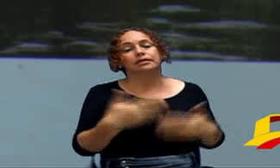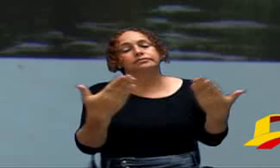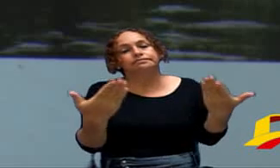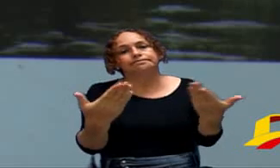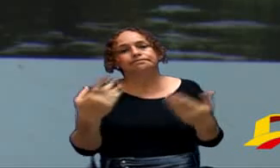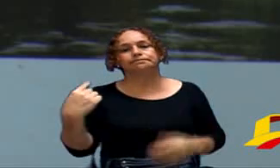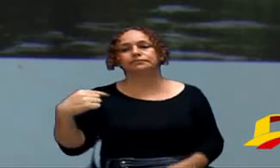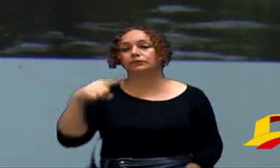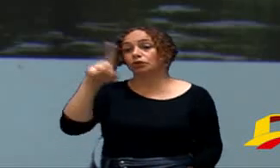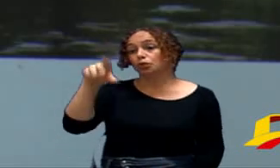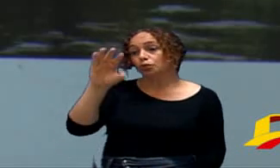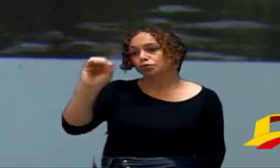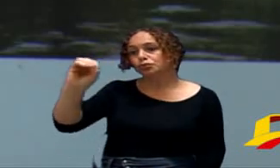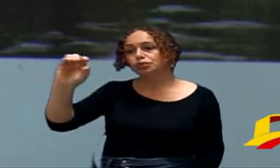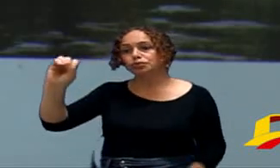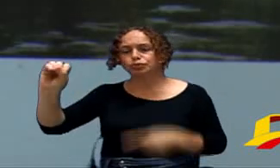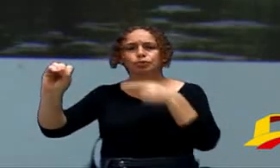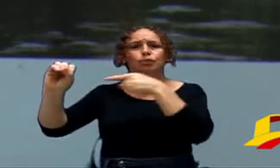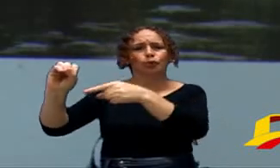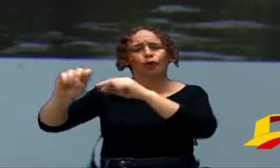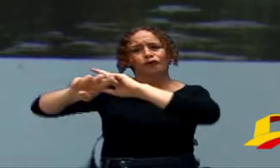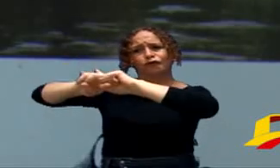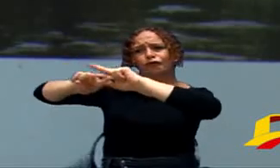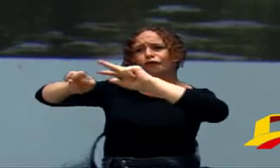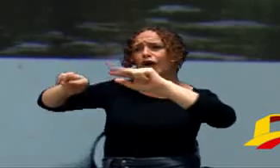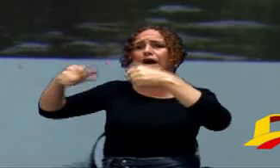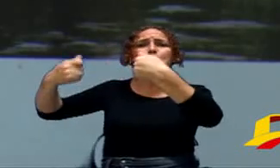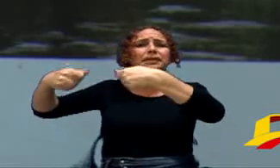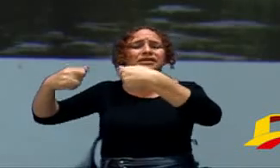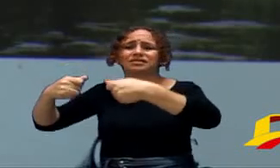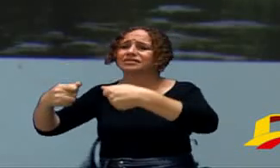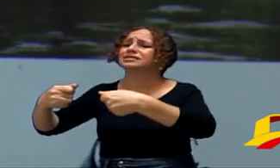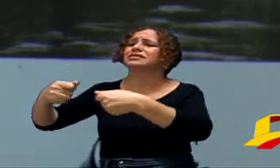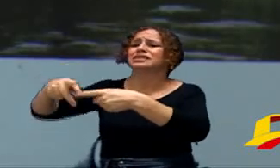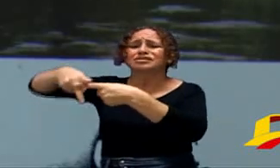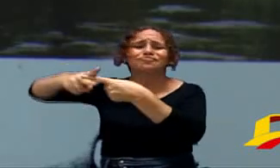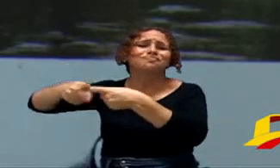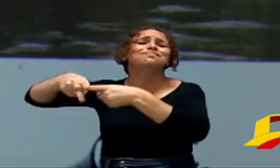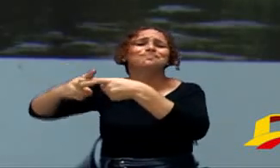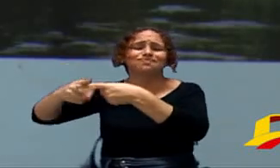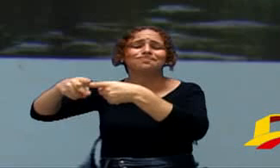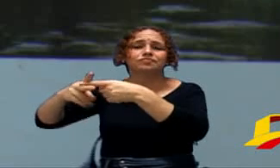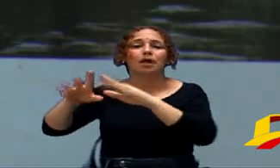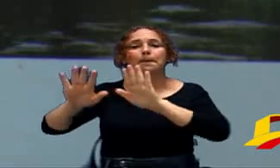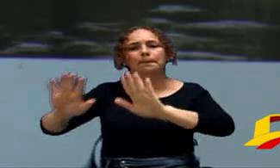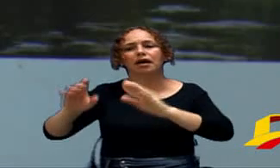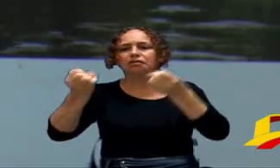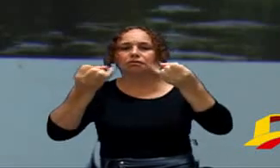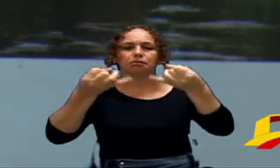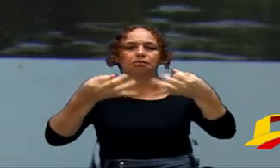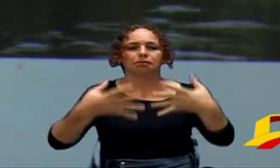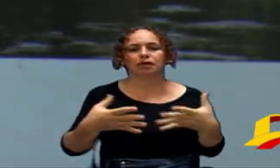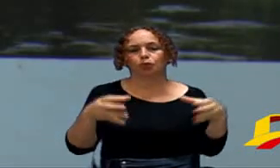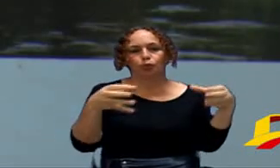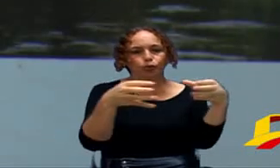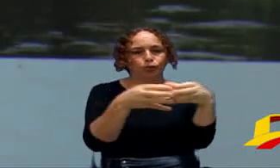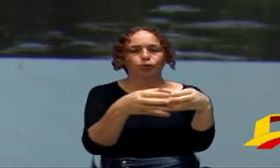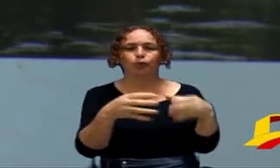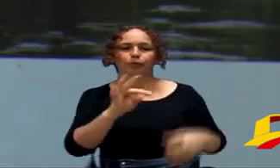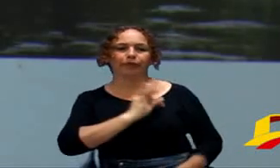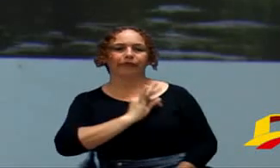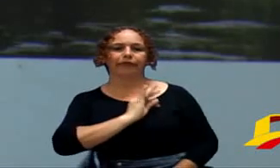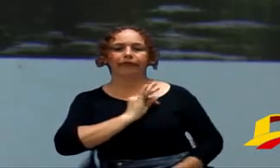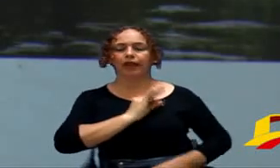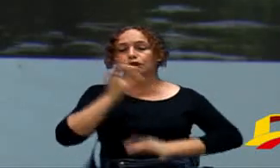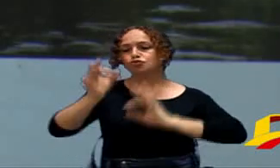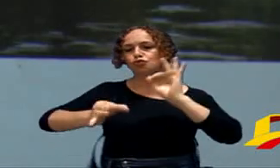o zoo tem muita coisa a fazer. Agora, fica falando que uma comissão técnica vai julgar o elefante. Eu